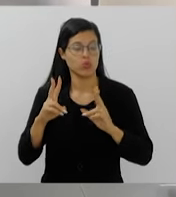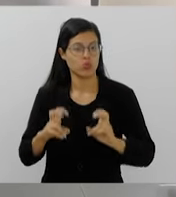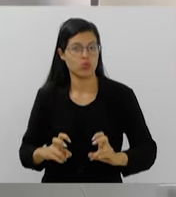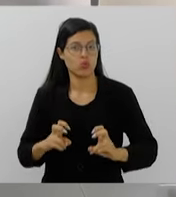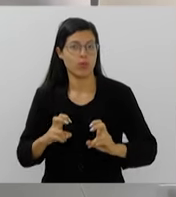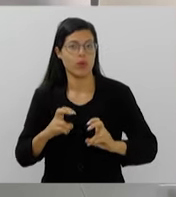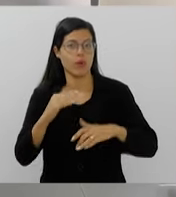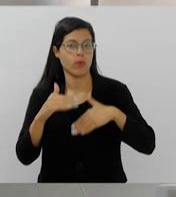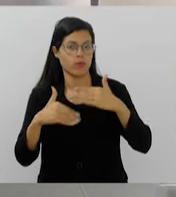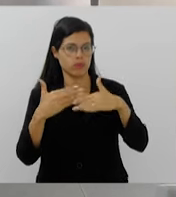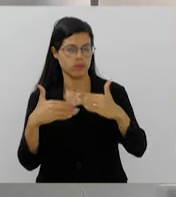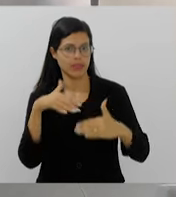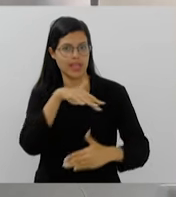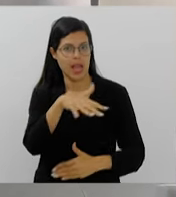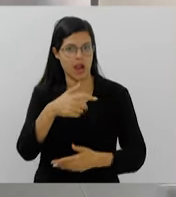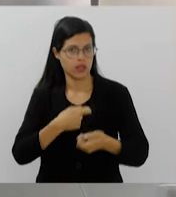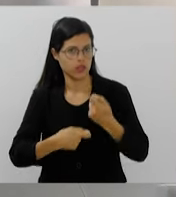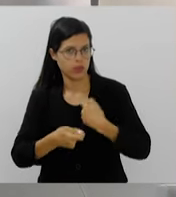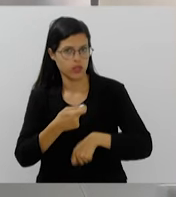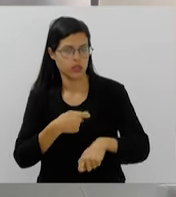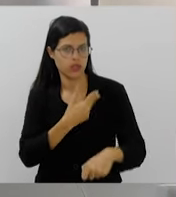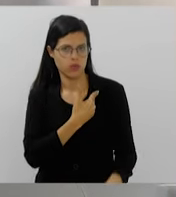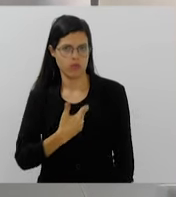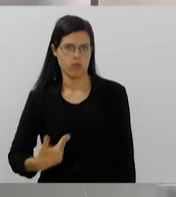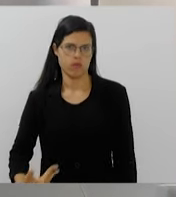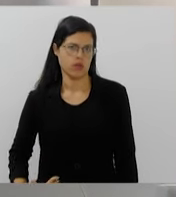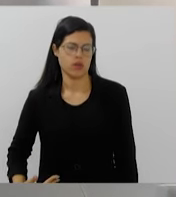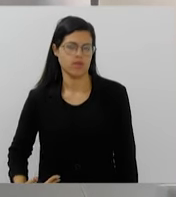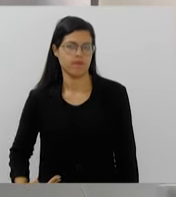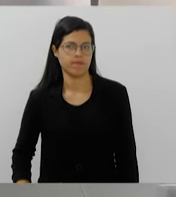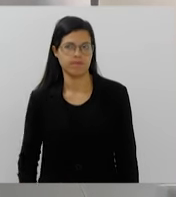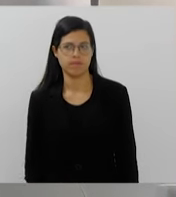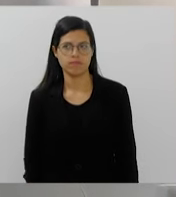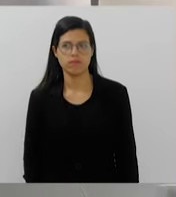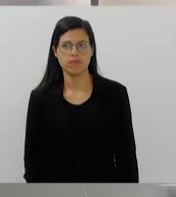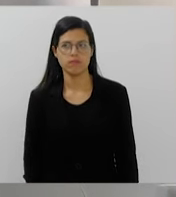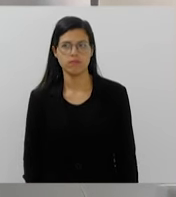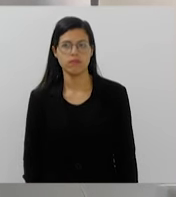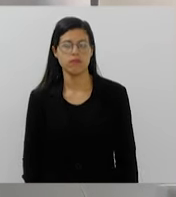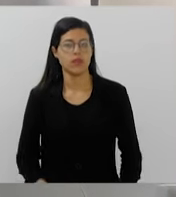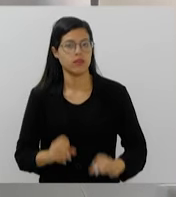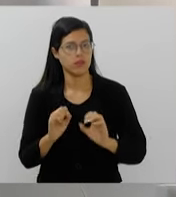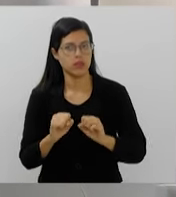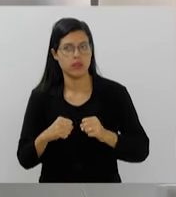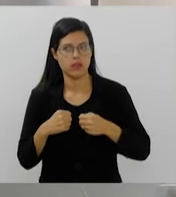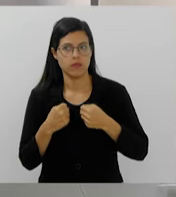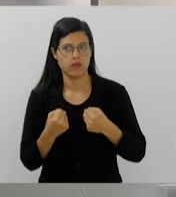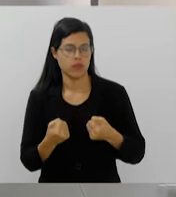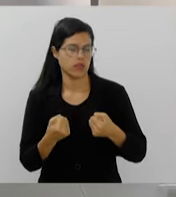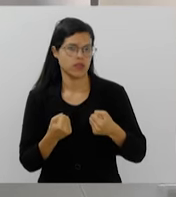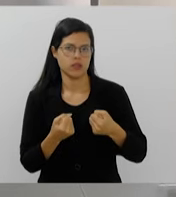estou nem adentrando ali no direito ou não do servidor público. Mas a minha defesa que não assiste